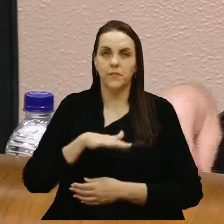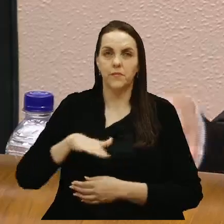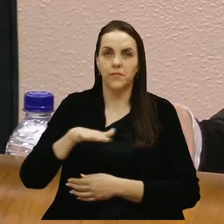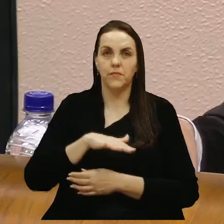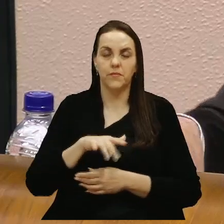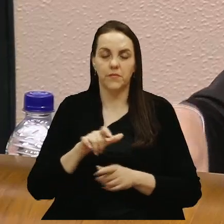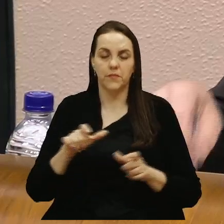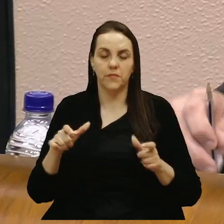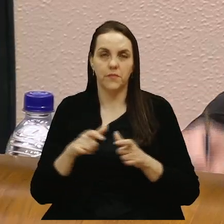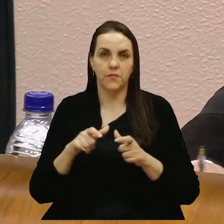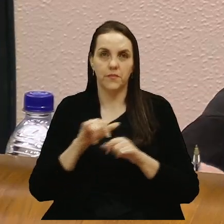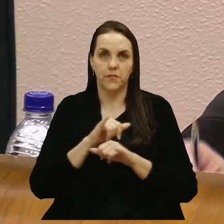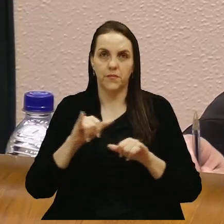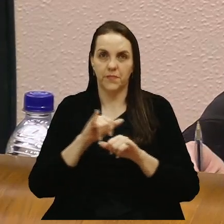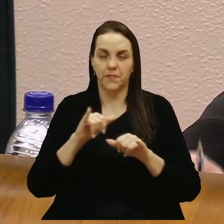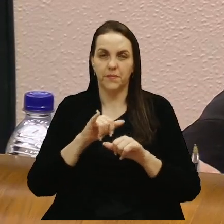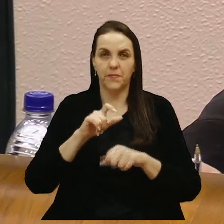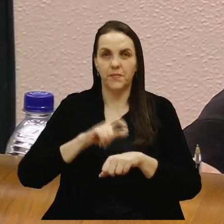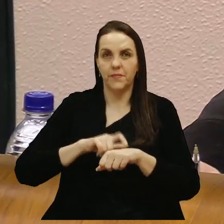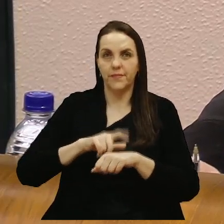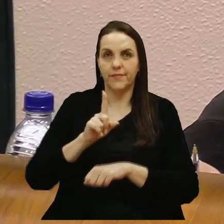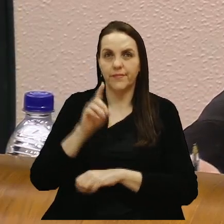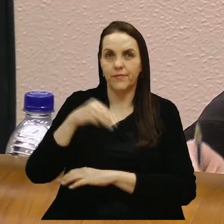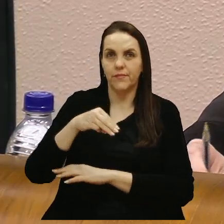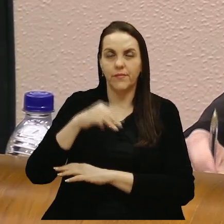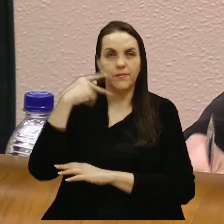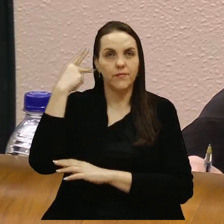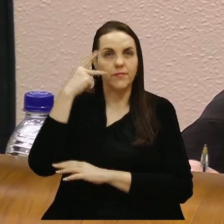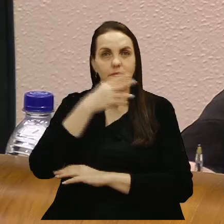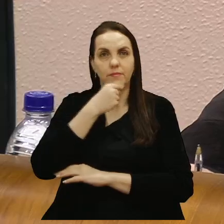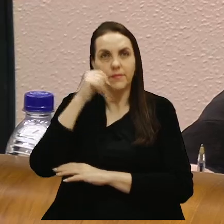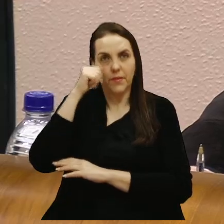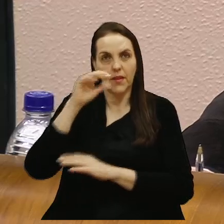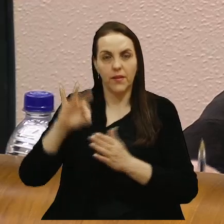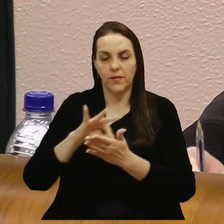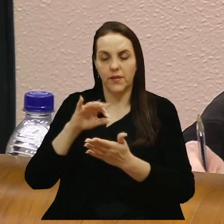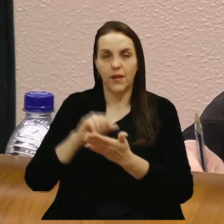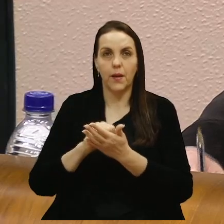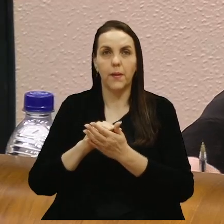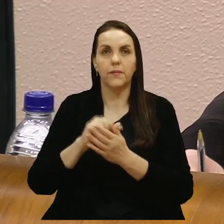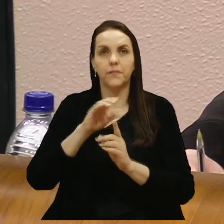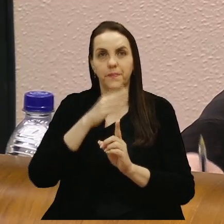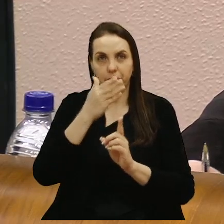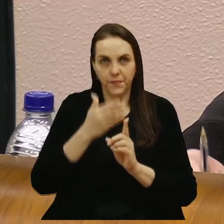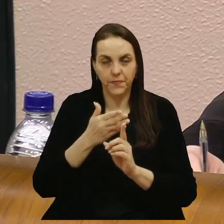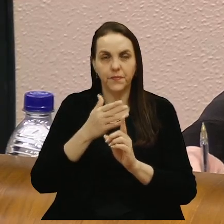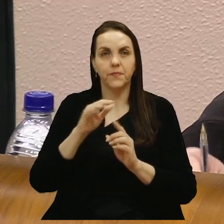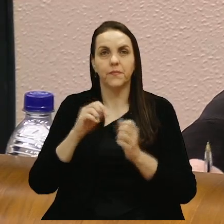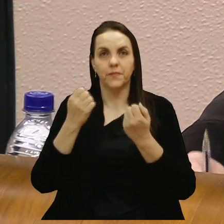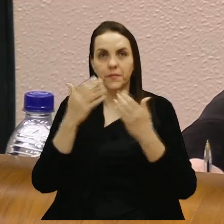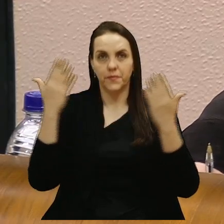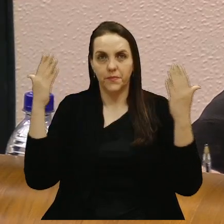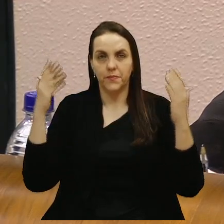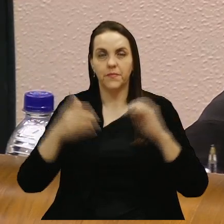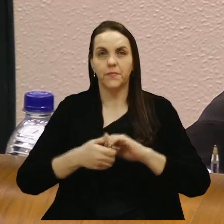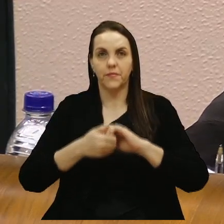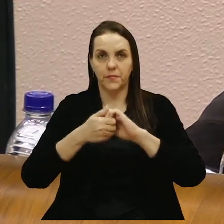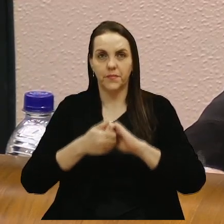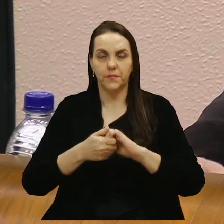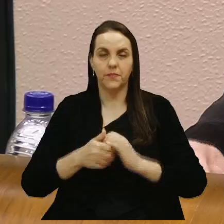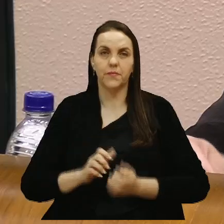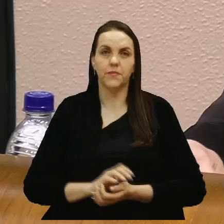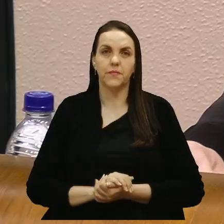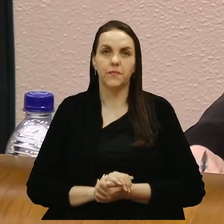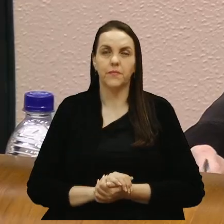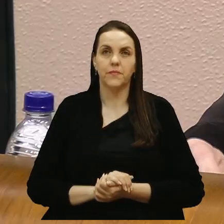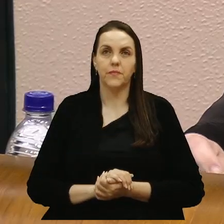pequenas comunicações pelo tempo de 1 minuto por vereador inscrito, para apresentação de votos de pesar, de louvor ou de congratulações.